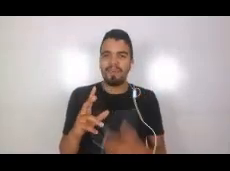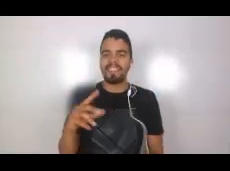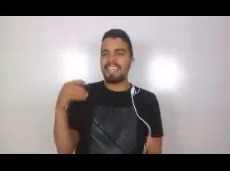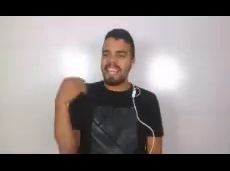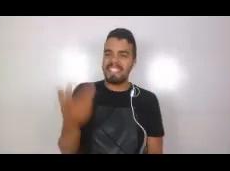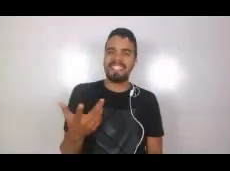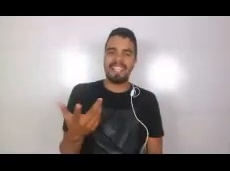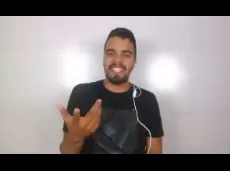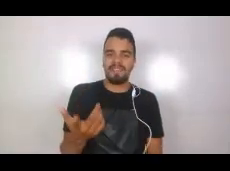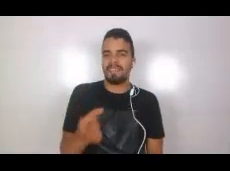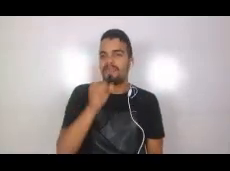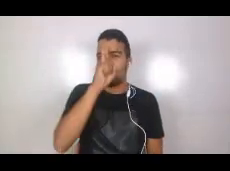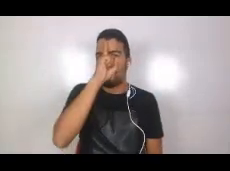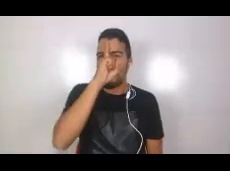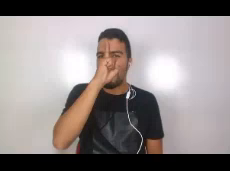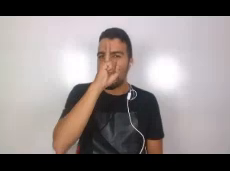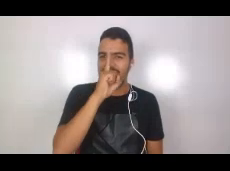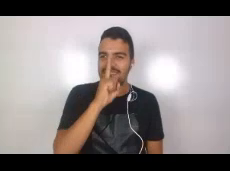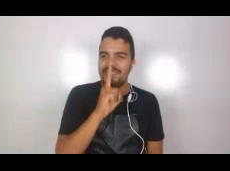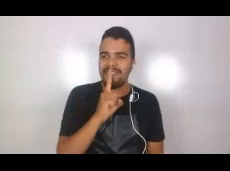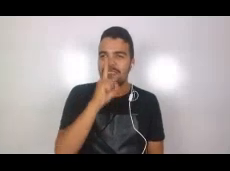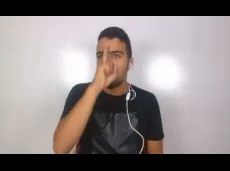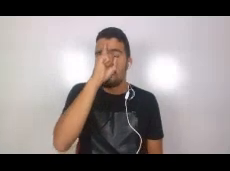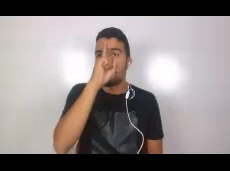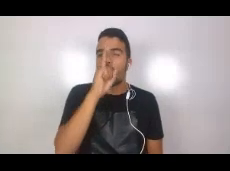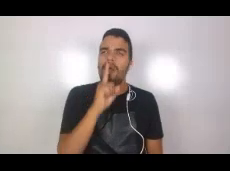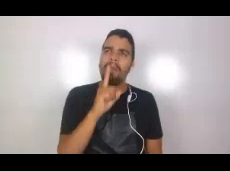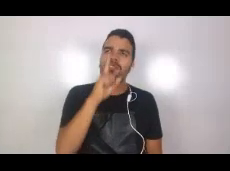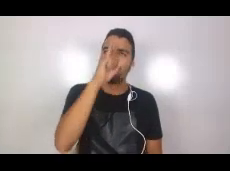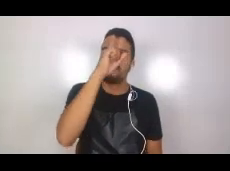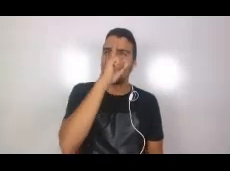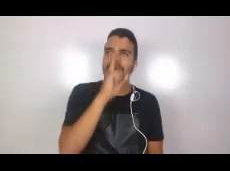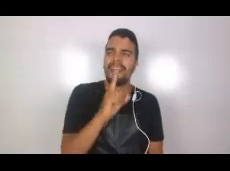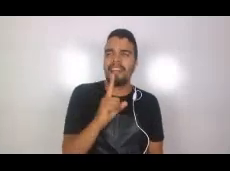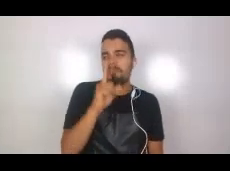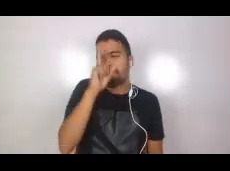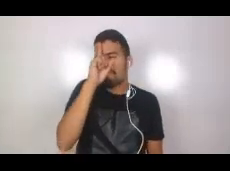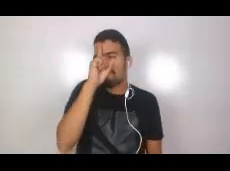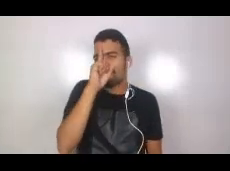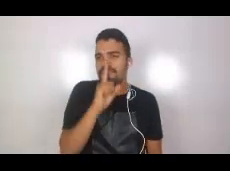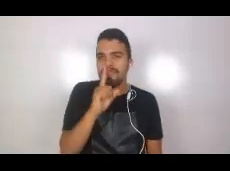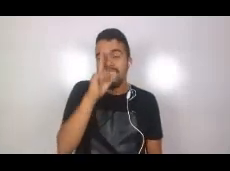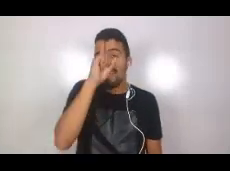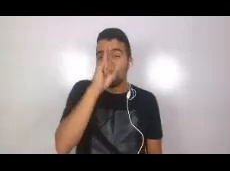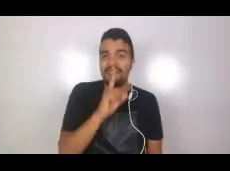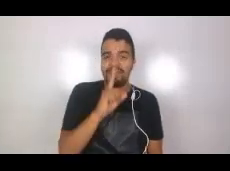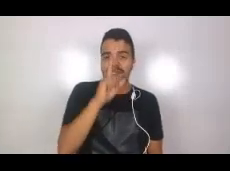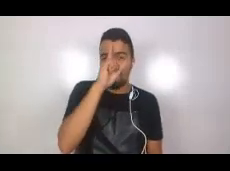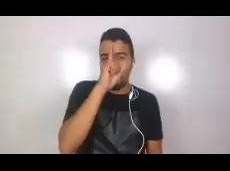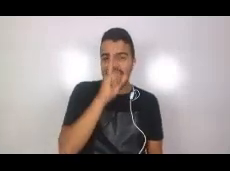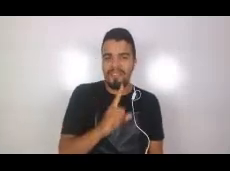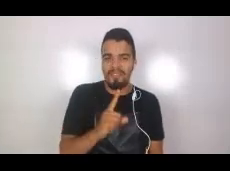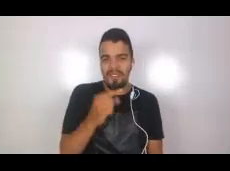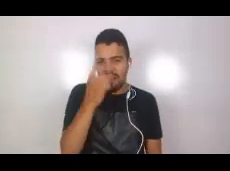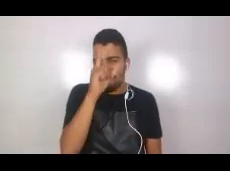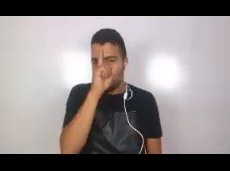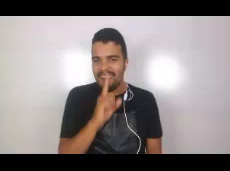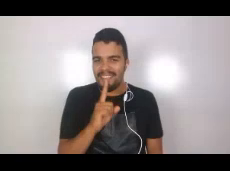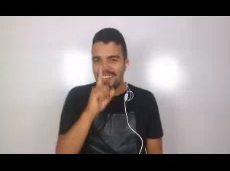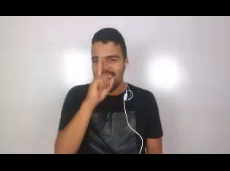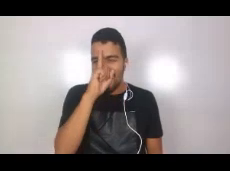né? Porque tem sinais de fato. Por exemplo, amarelo é assim, ó. Então, qual é a motivação de amarelo? Se eu não souber